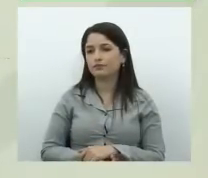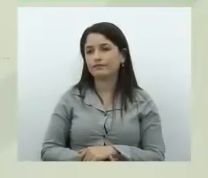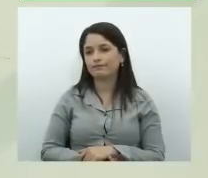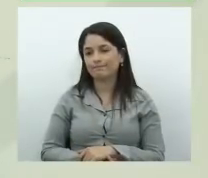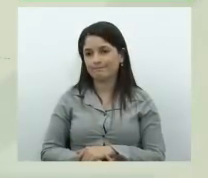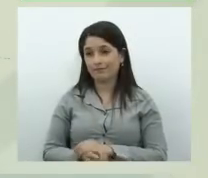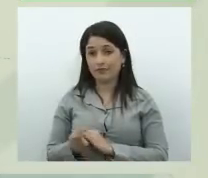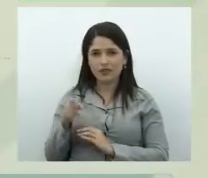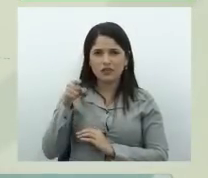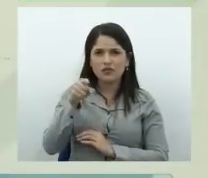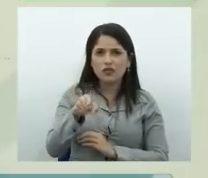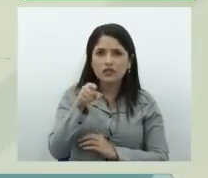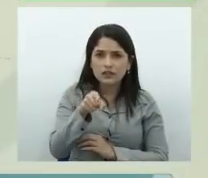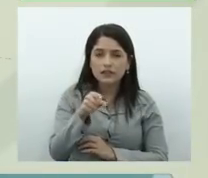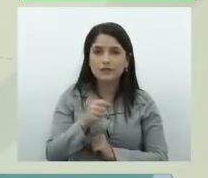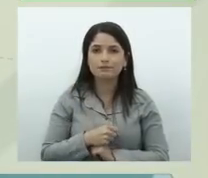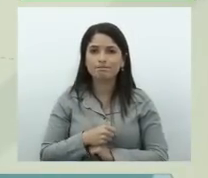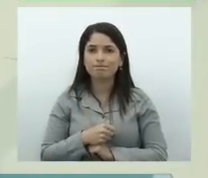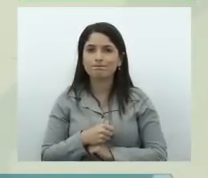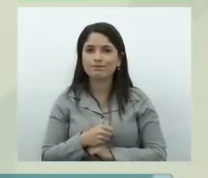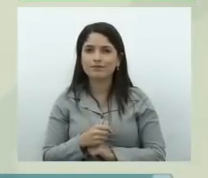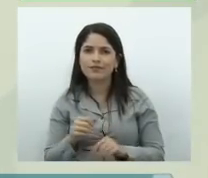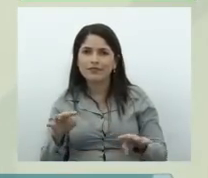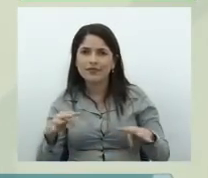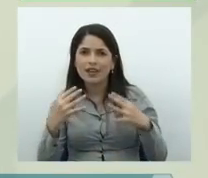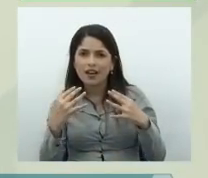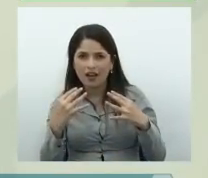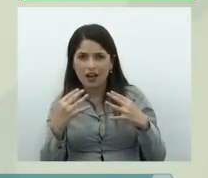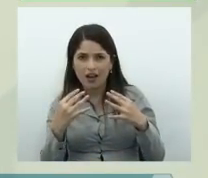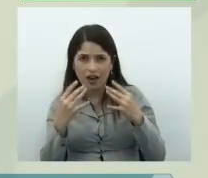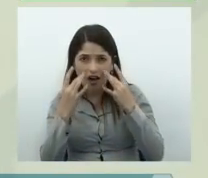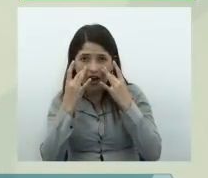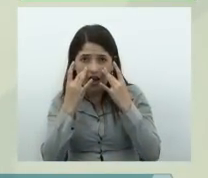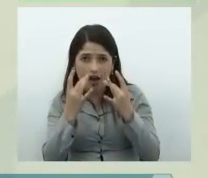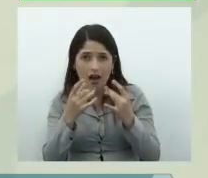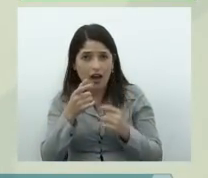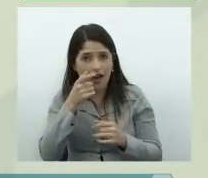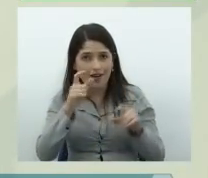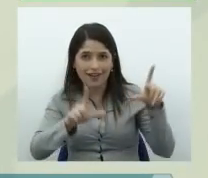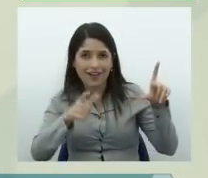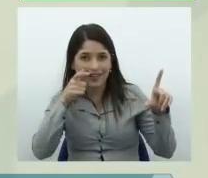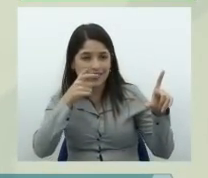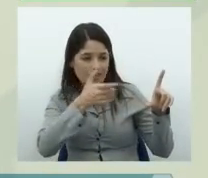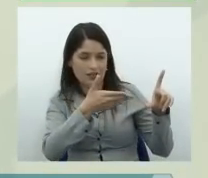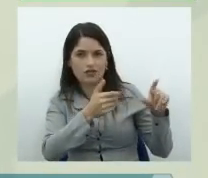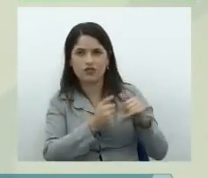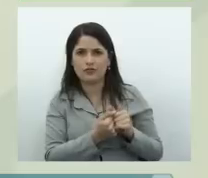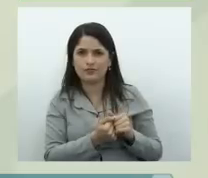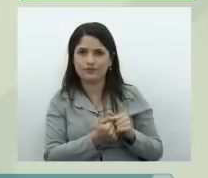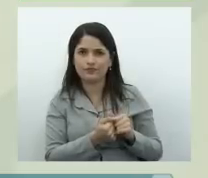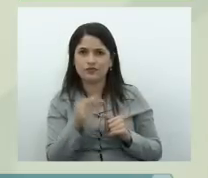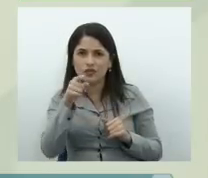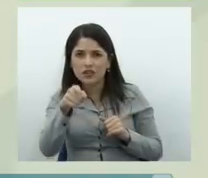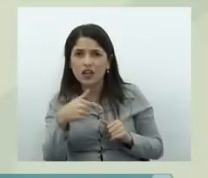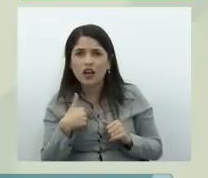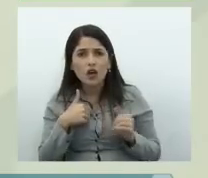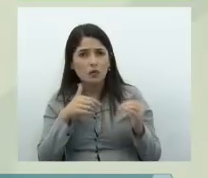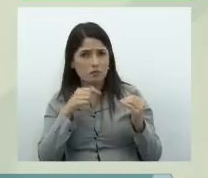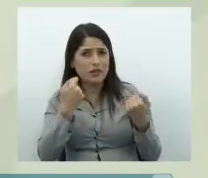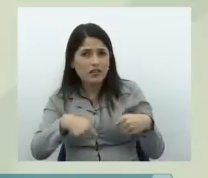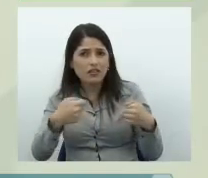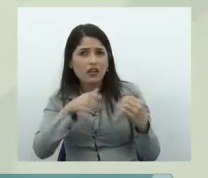nos assistindo, você há de convir comigo que administrar uma das maiores cidades do país